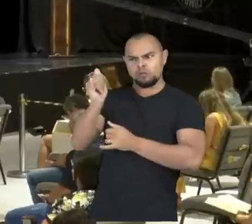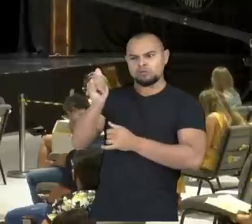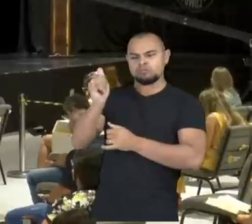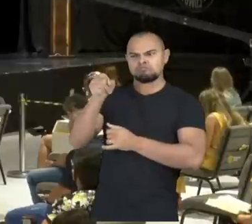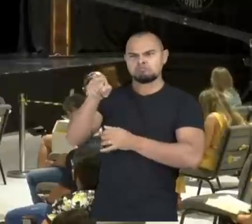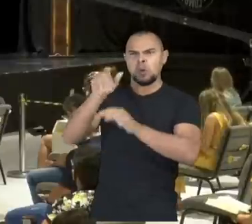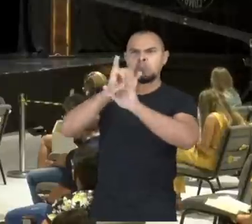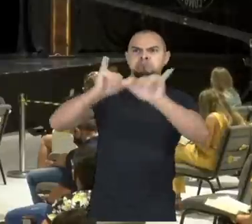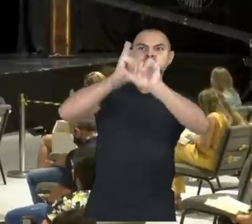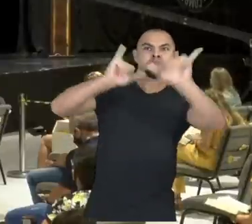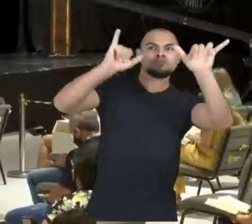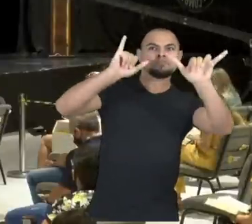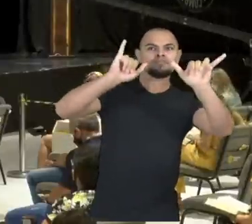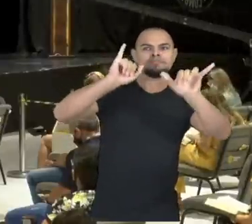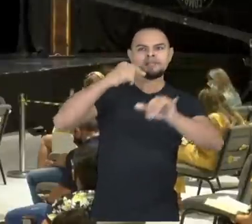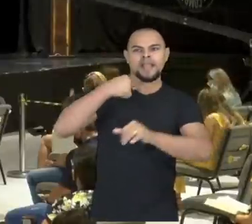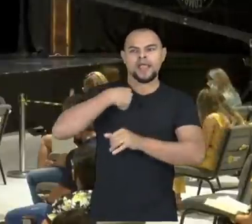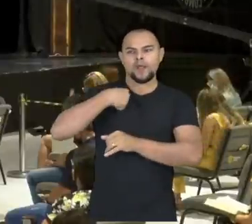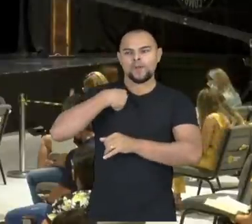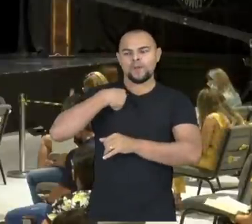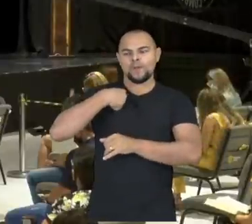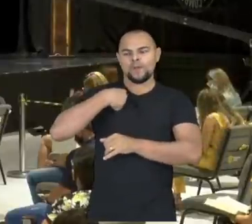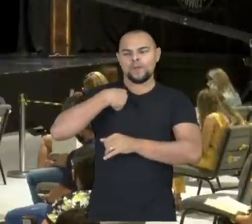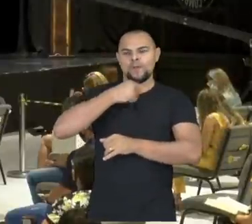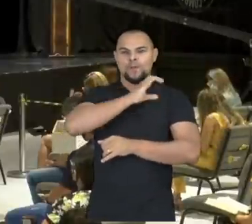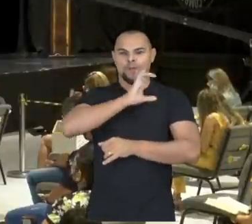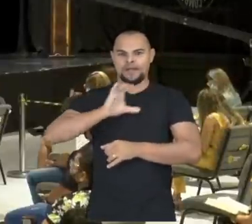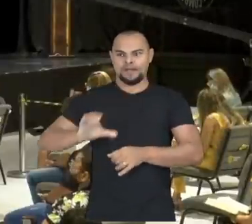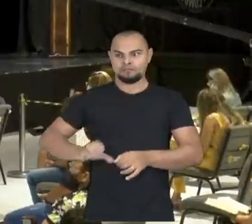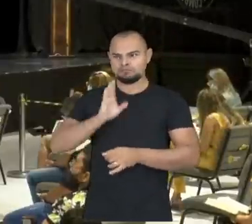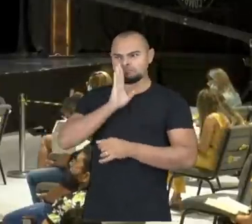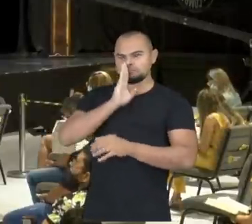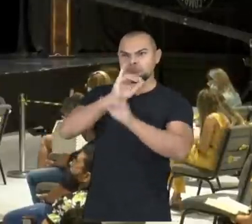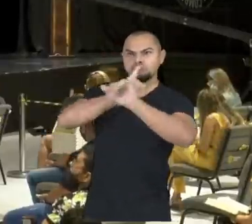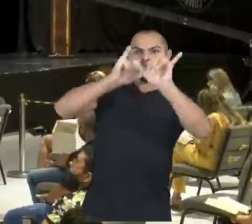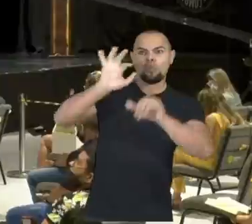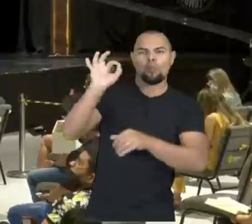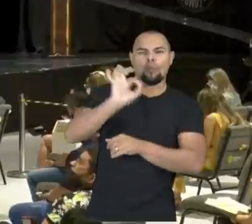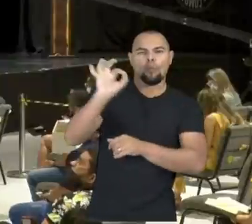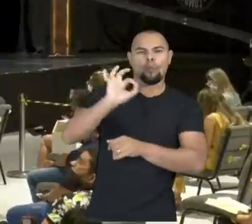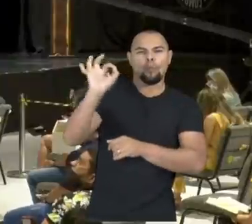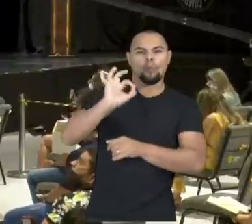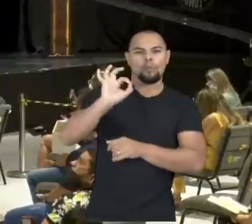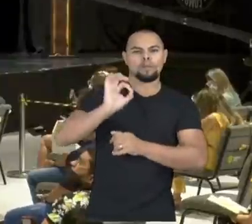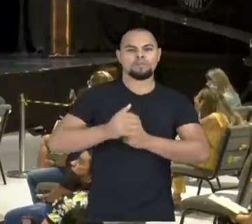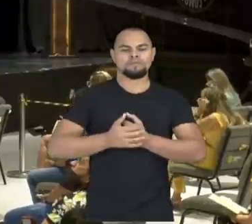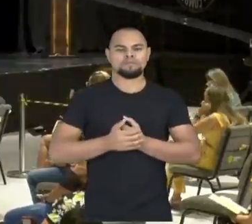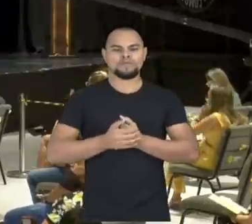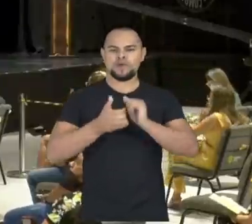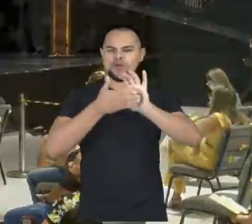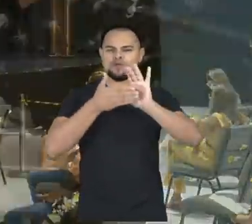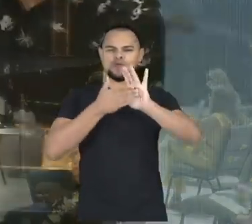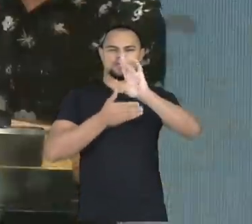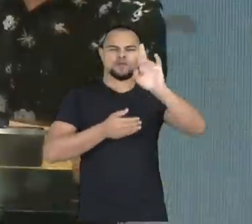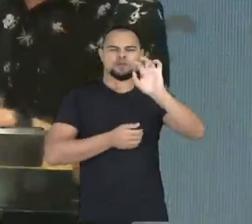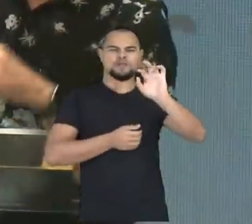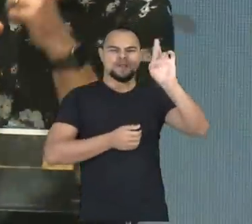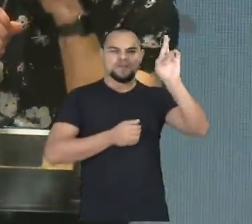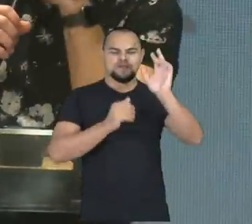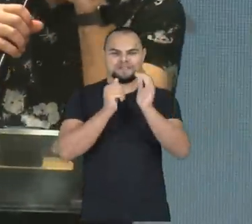que não contassem a ninguém que ele era o Cristo. Louvado seja o nome do Senhor e a sua palavra. Amém,